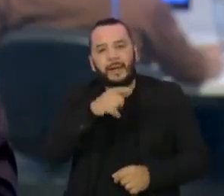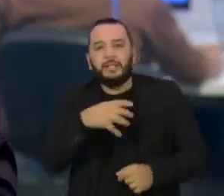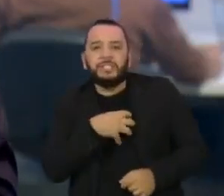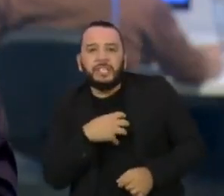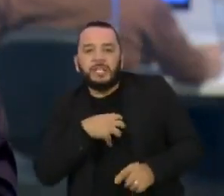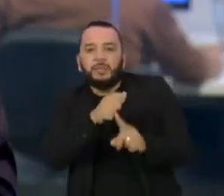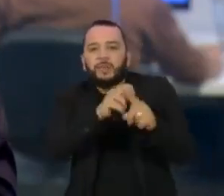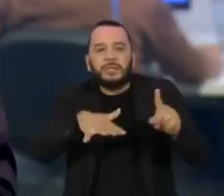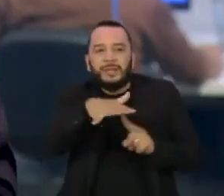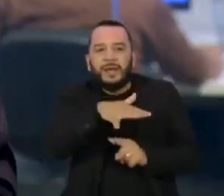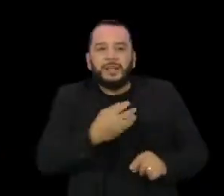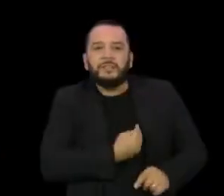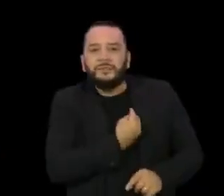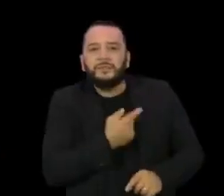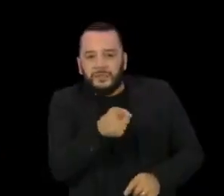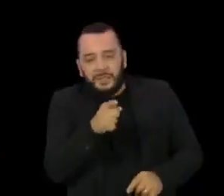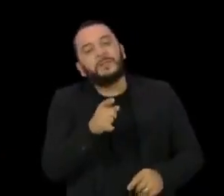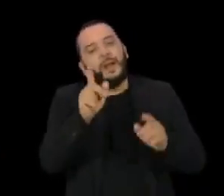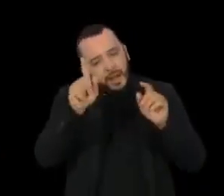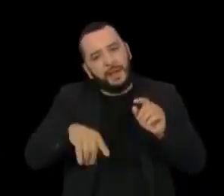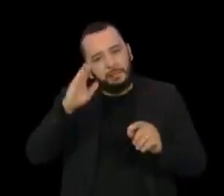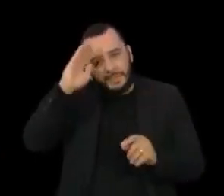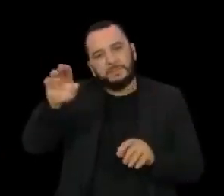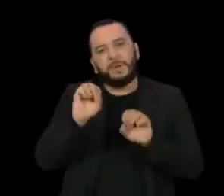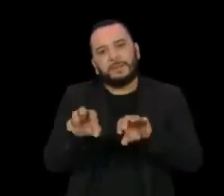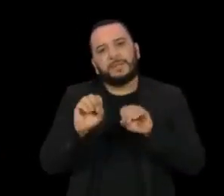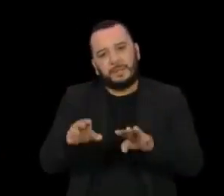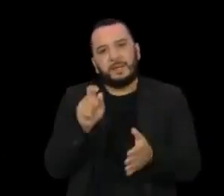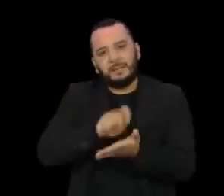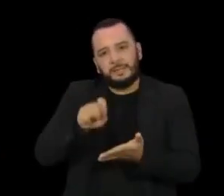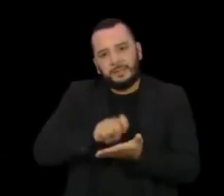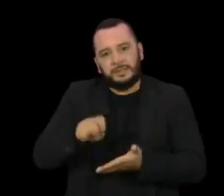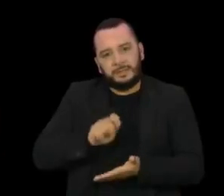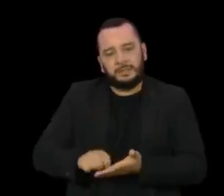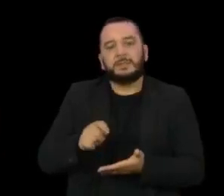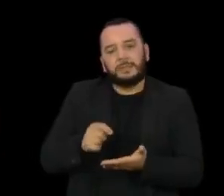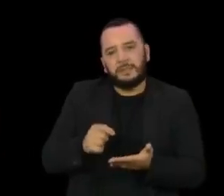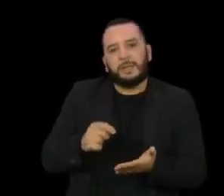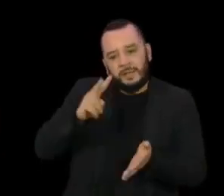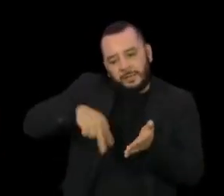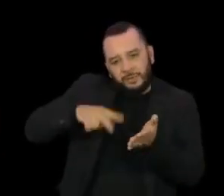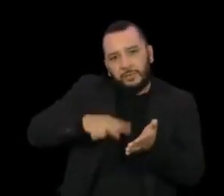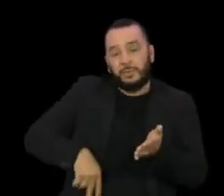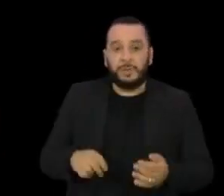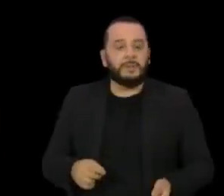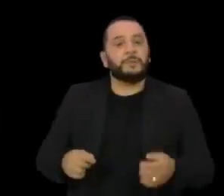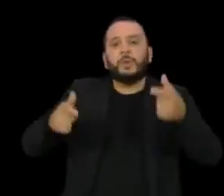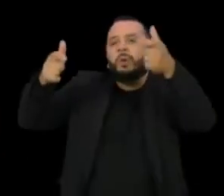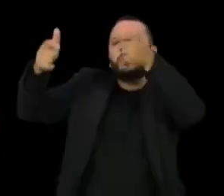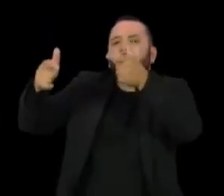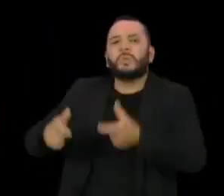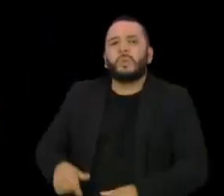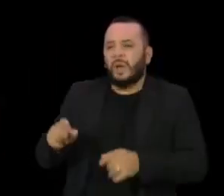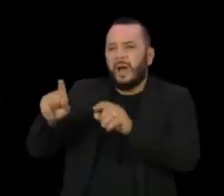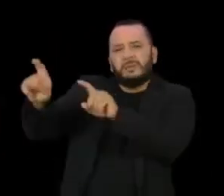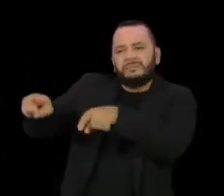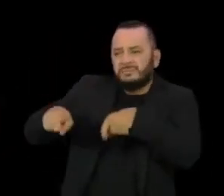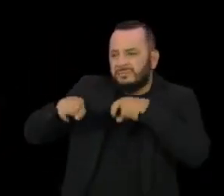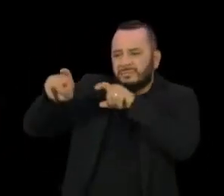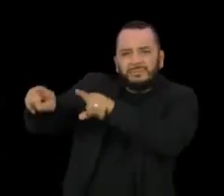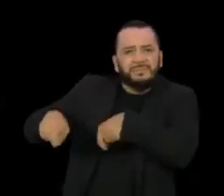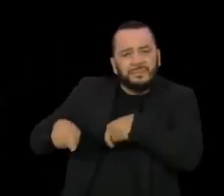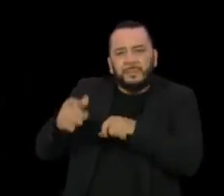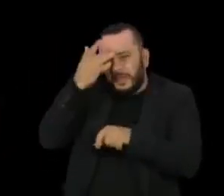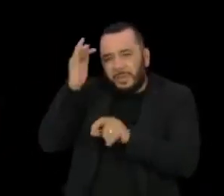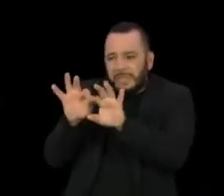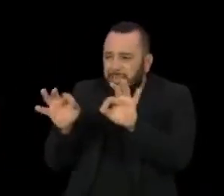da escrita e da leitura. Foi num canavial com lavradores e não numa escola tradicional que as ideias de